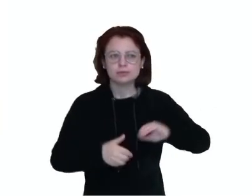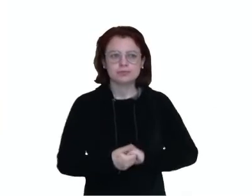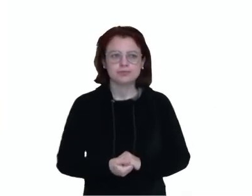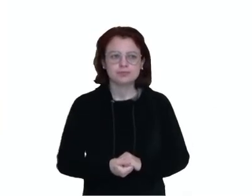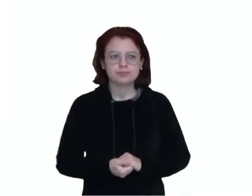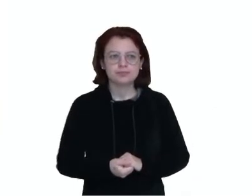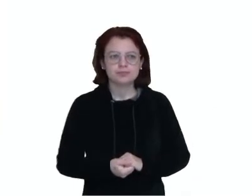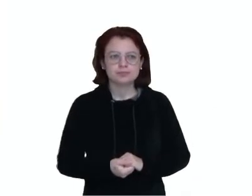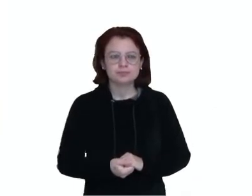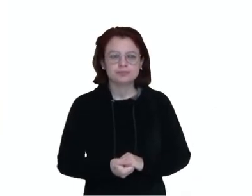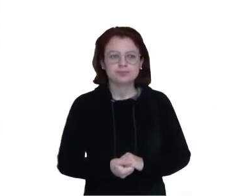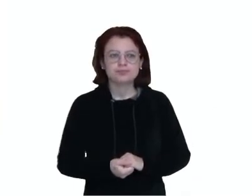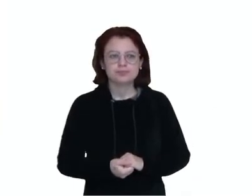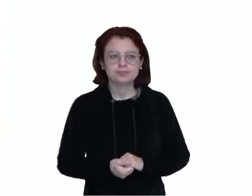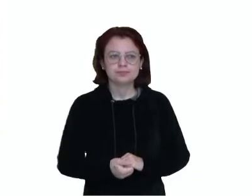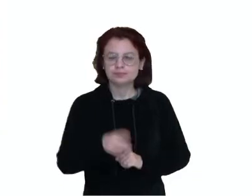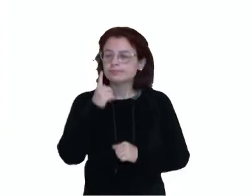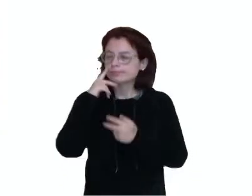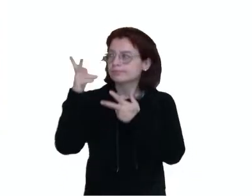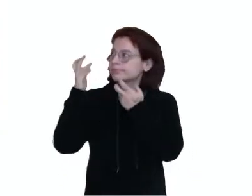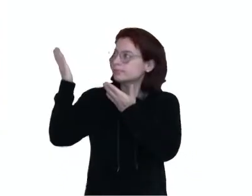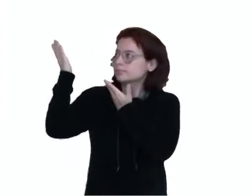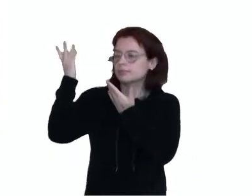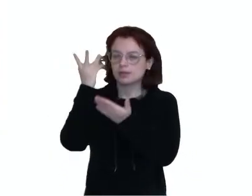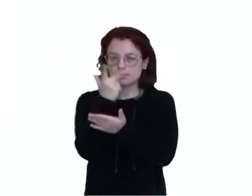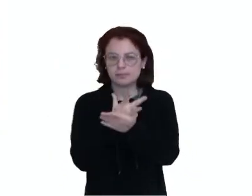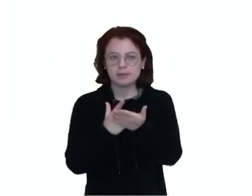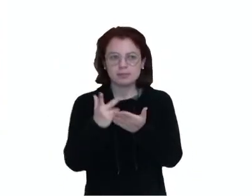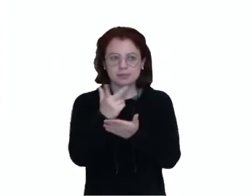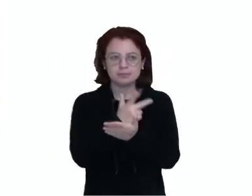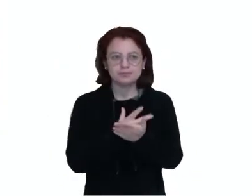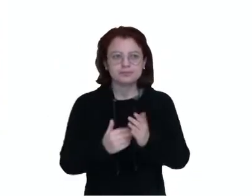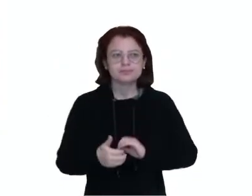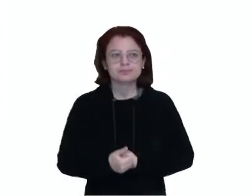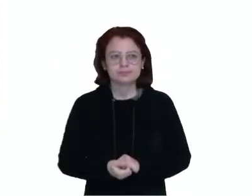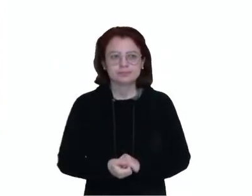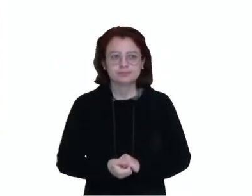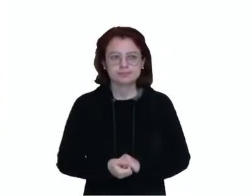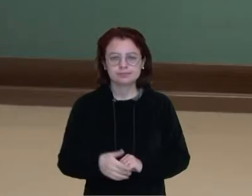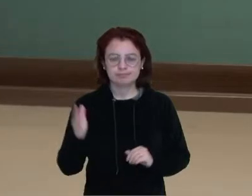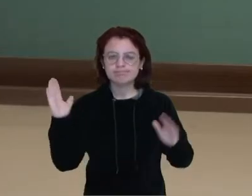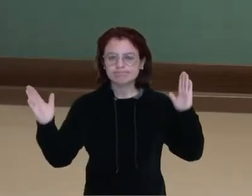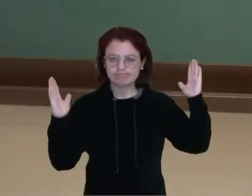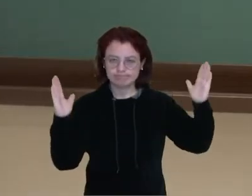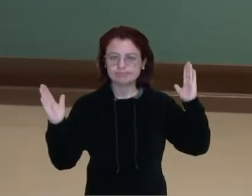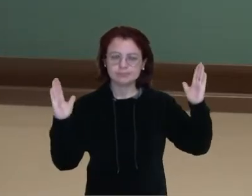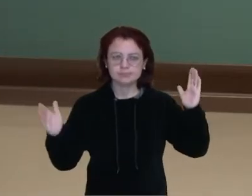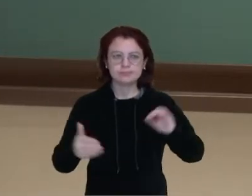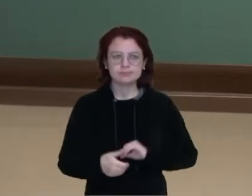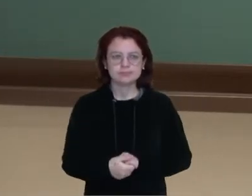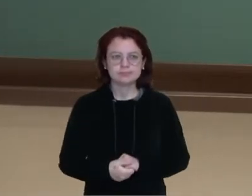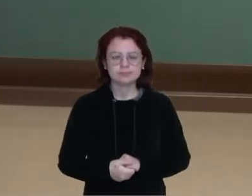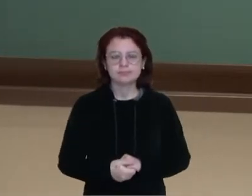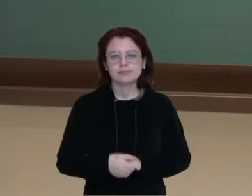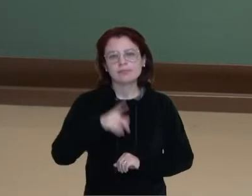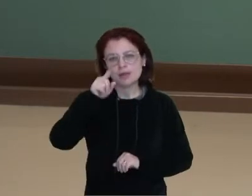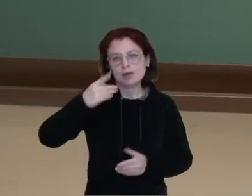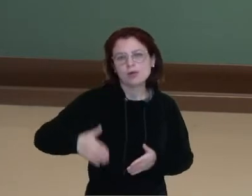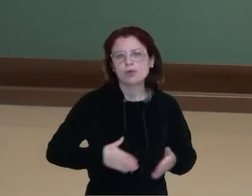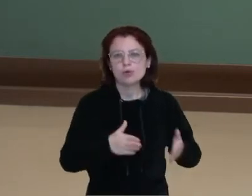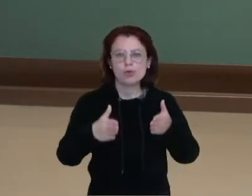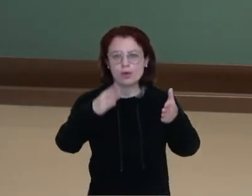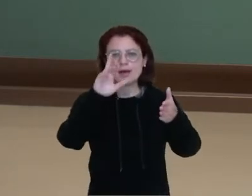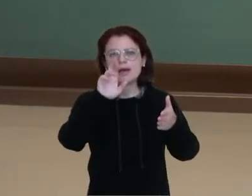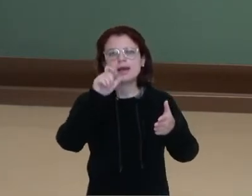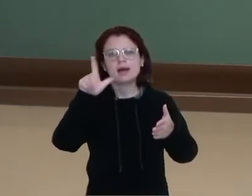Susa, bem pertinho aí de Persépolis, né? Bem pertinho ali do núcleo, né? Do Império Persa. Então essa aqui é a Estrada Real, era a principal estrada